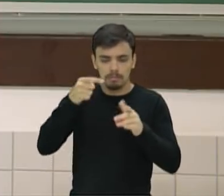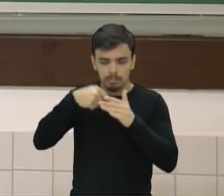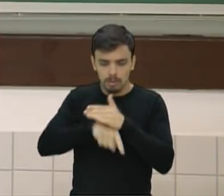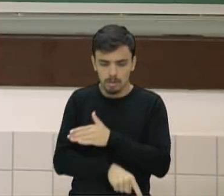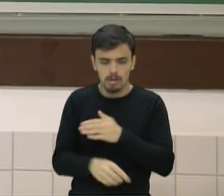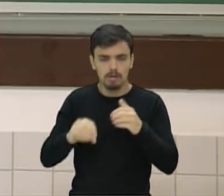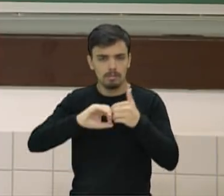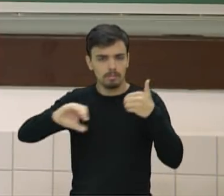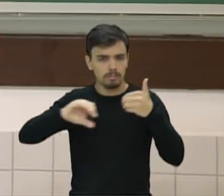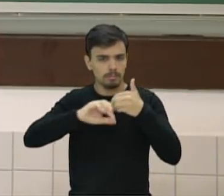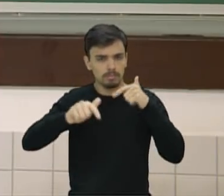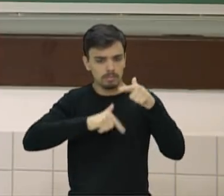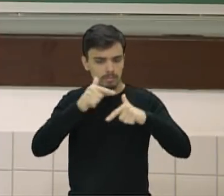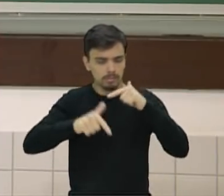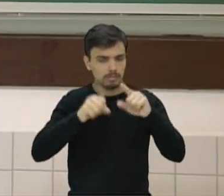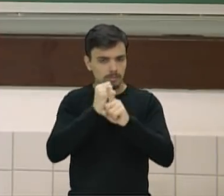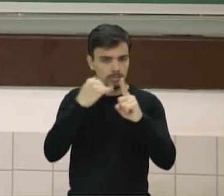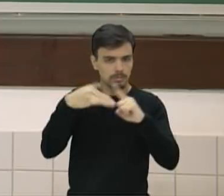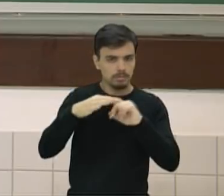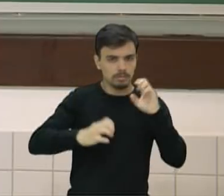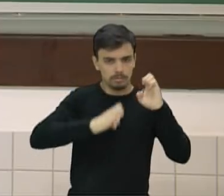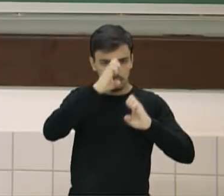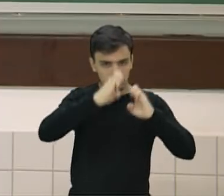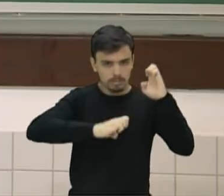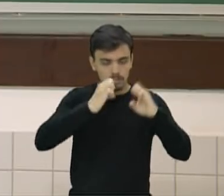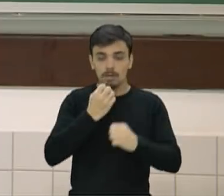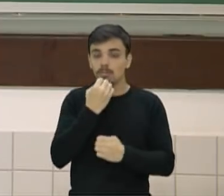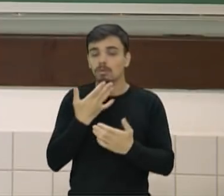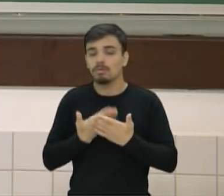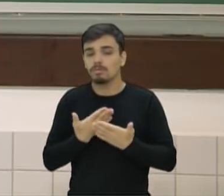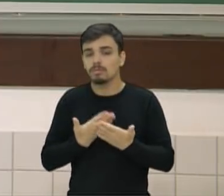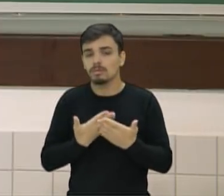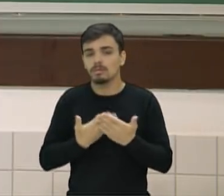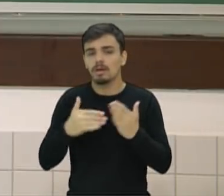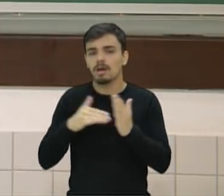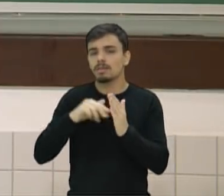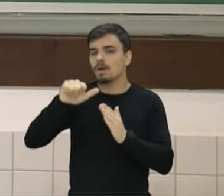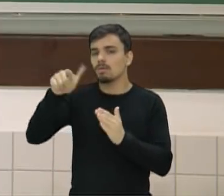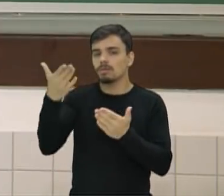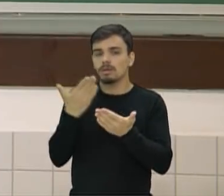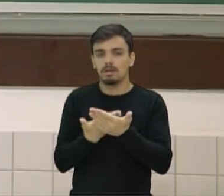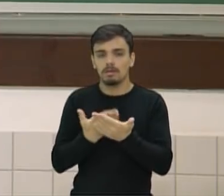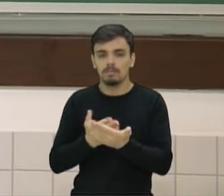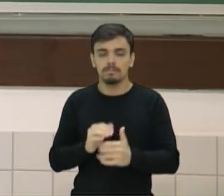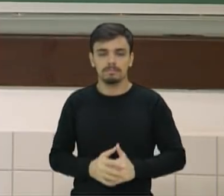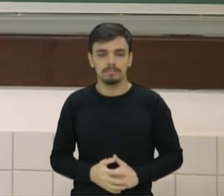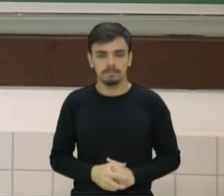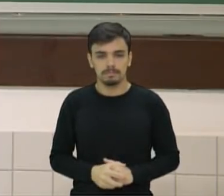divisão do trabalho nas sociedades industriais. Bons estudos e até a próxima aula!